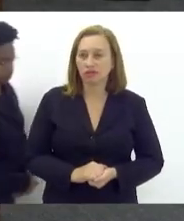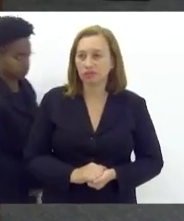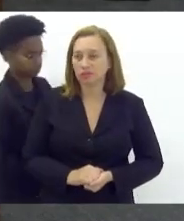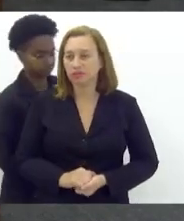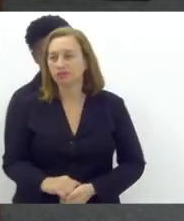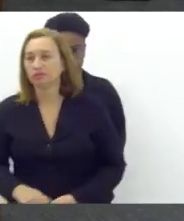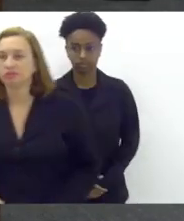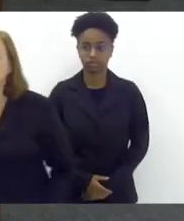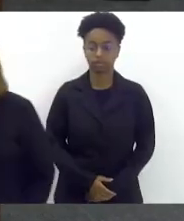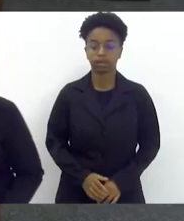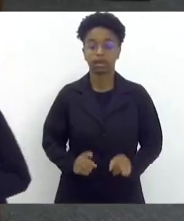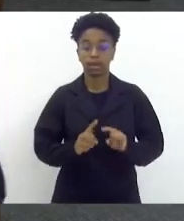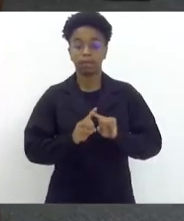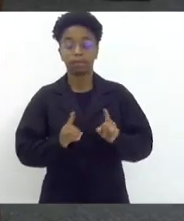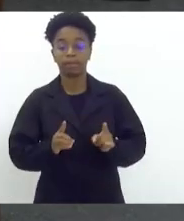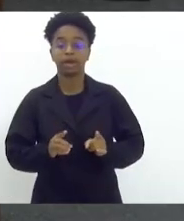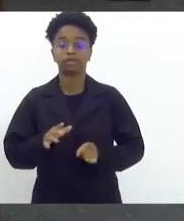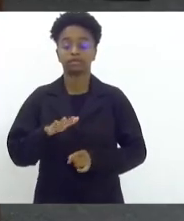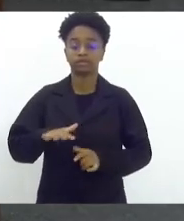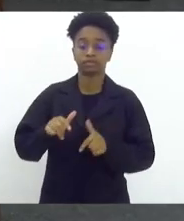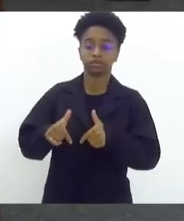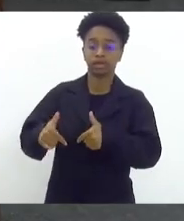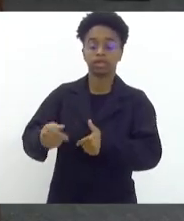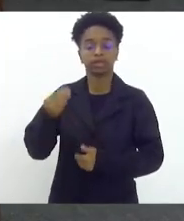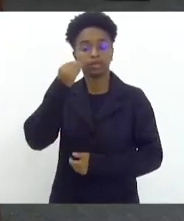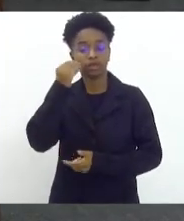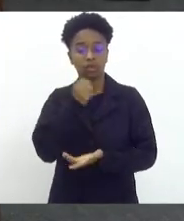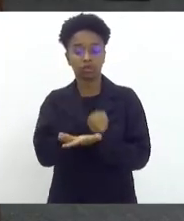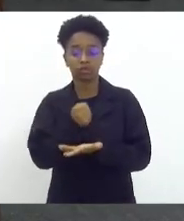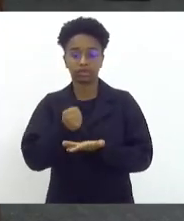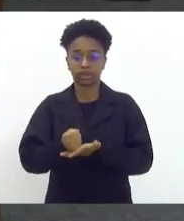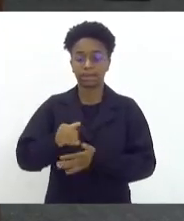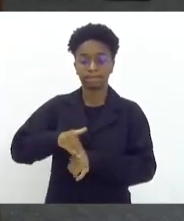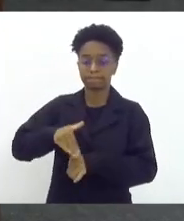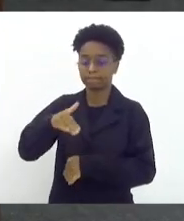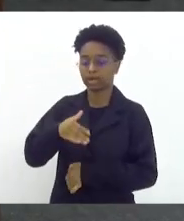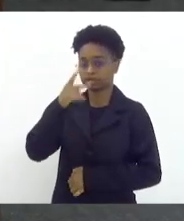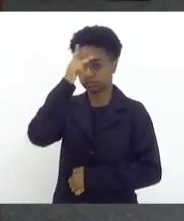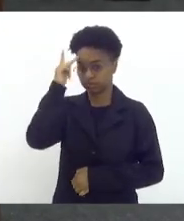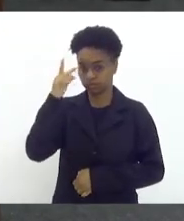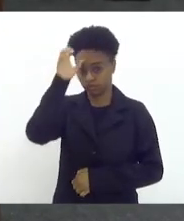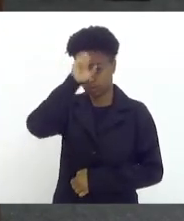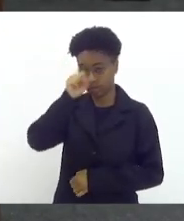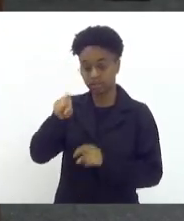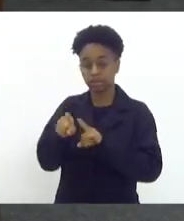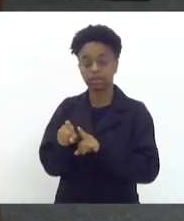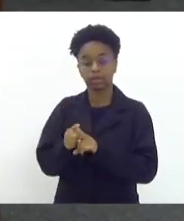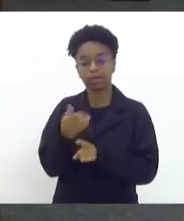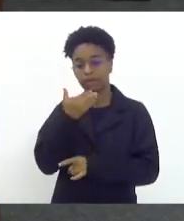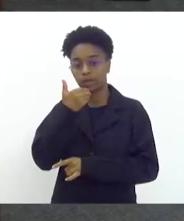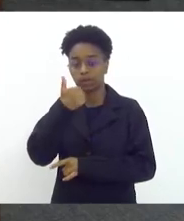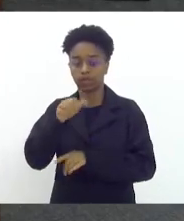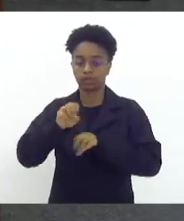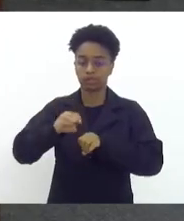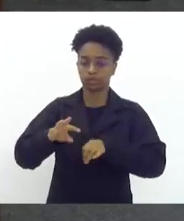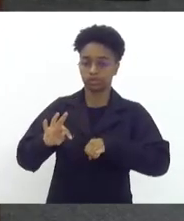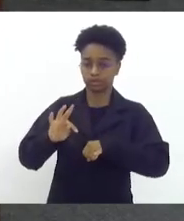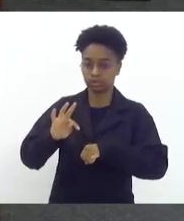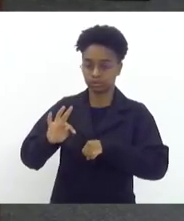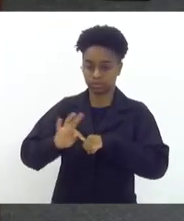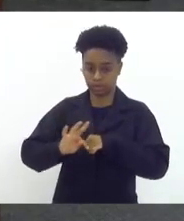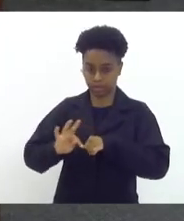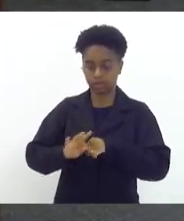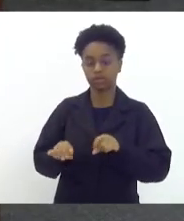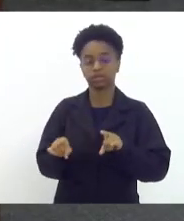medida pretende incentivar uma maior contratação de Aprendizes e aperfeiçoar a educação técnica e tecnológica